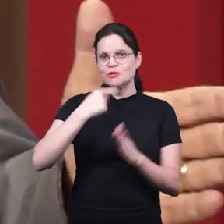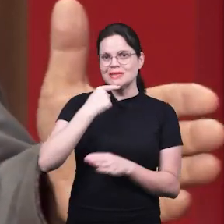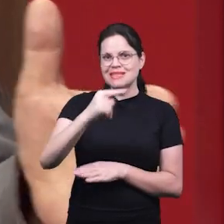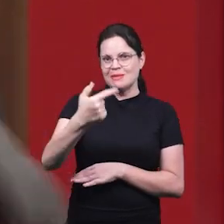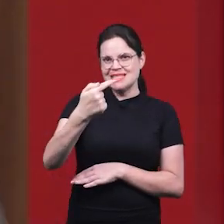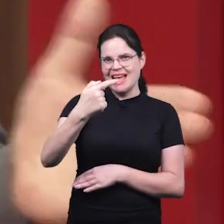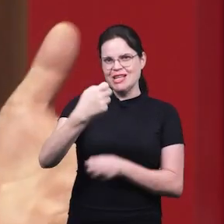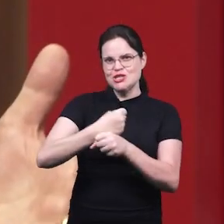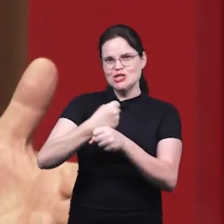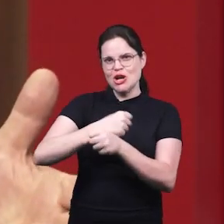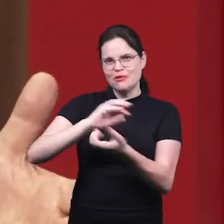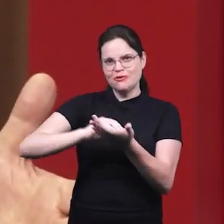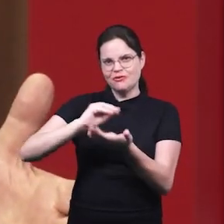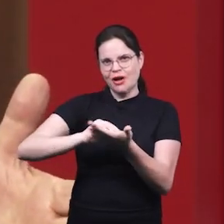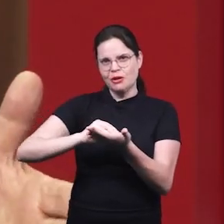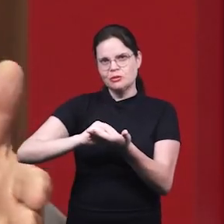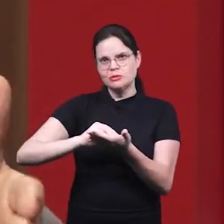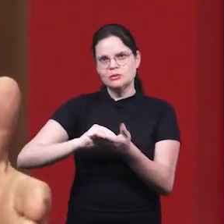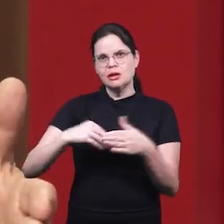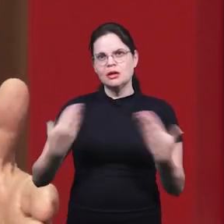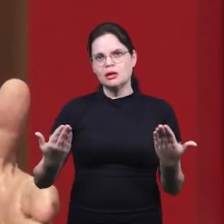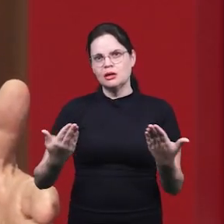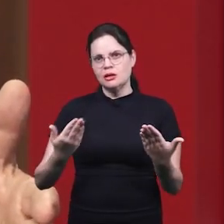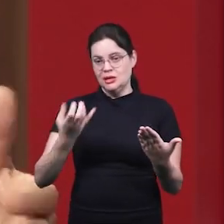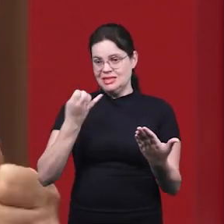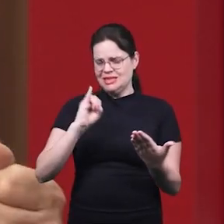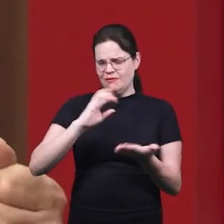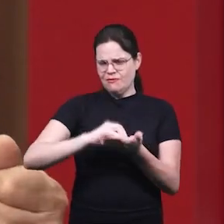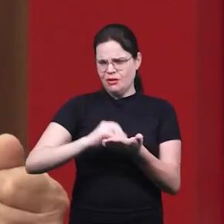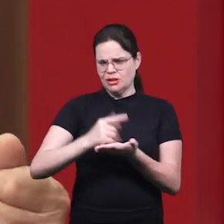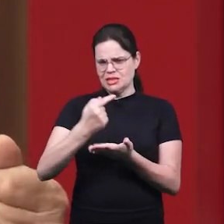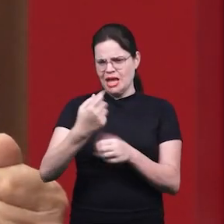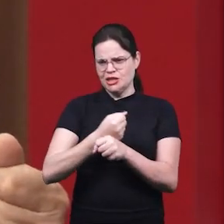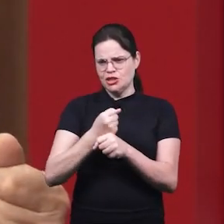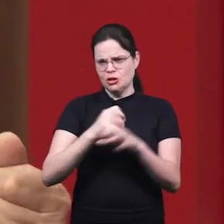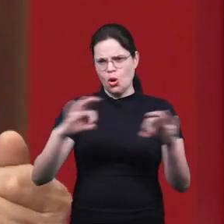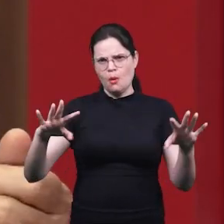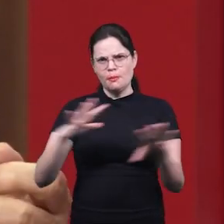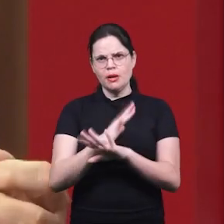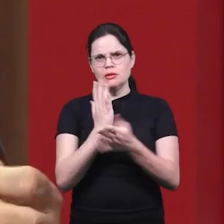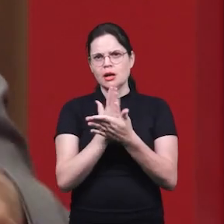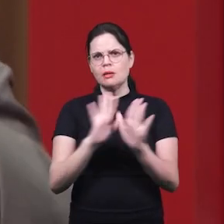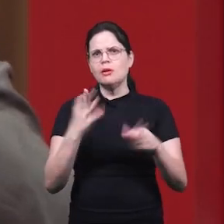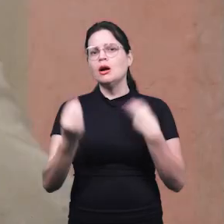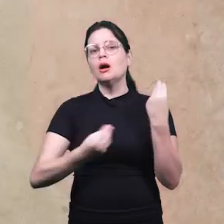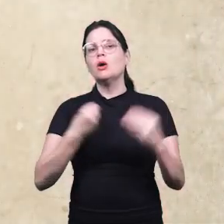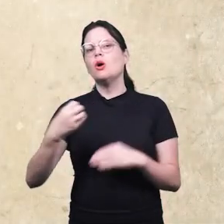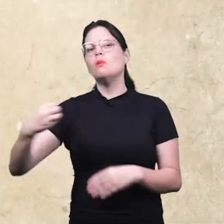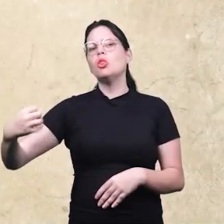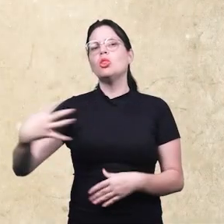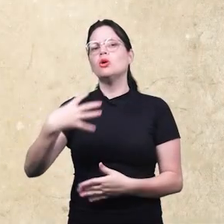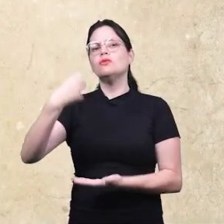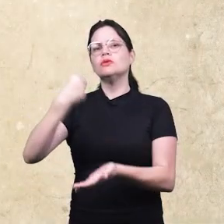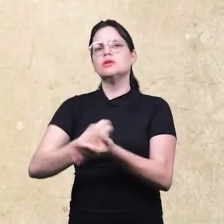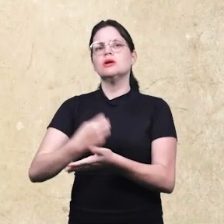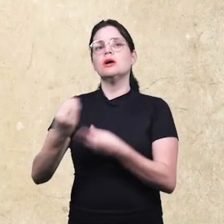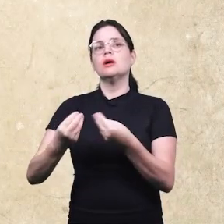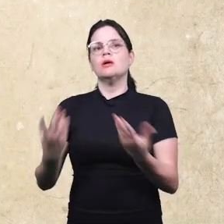cumpre tudo, onde ficou o Novo Testamento? Então, o próximo toque aí, como